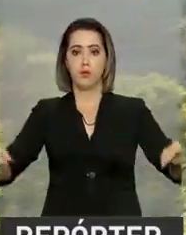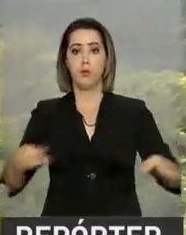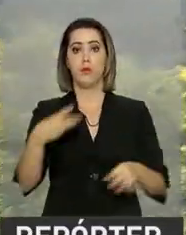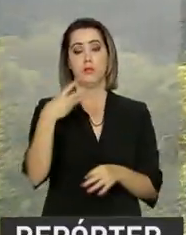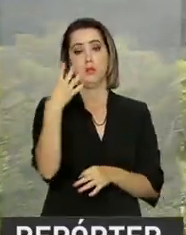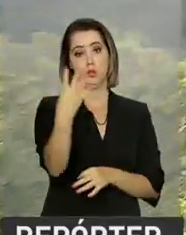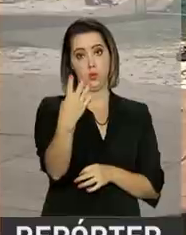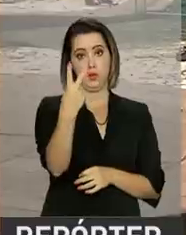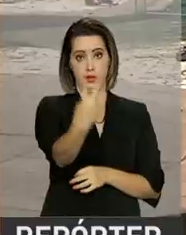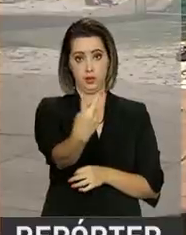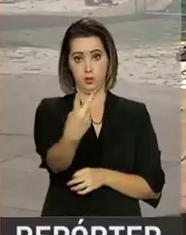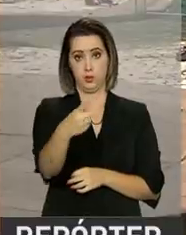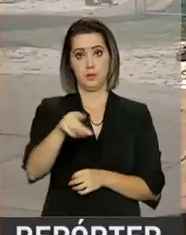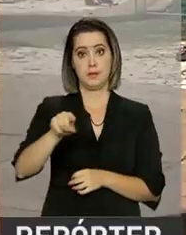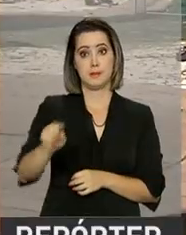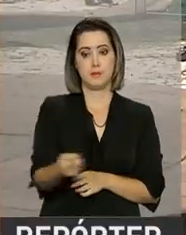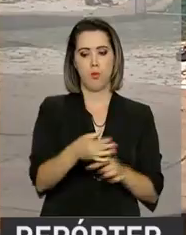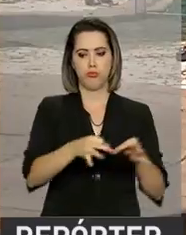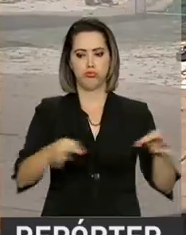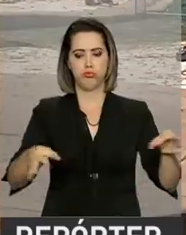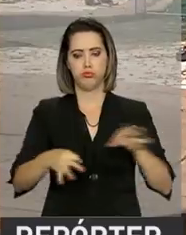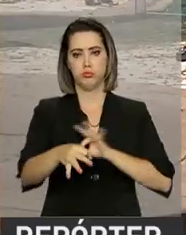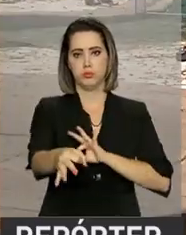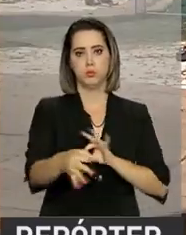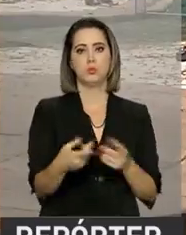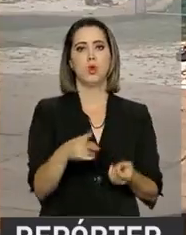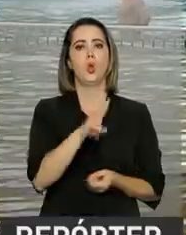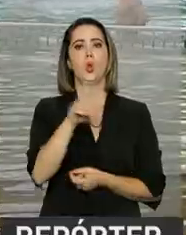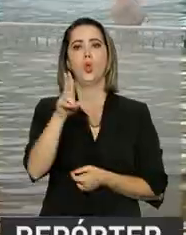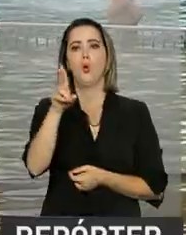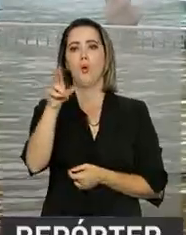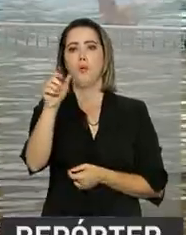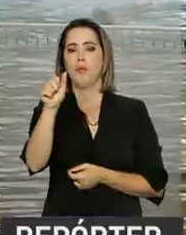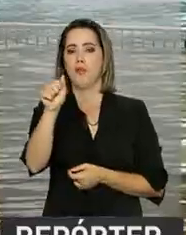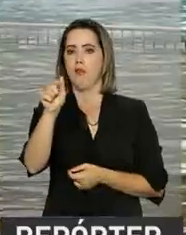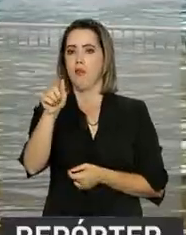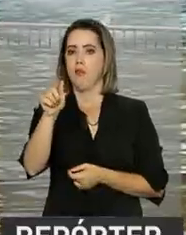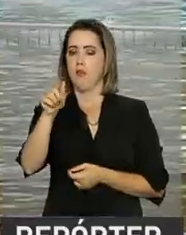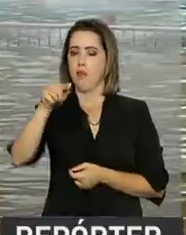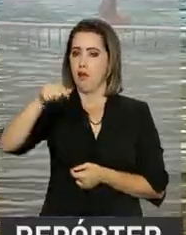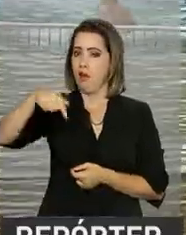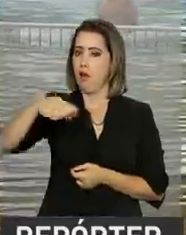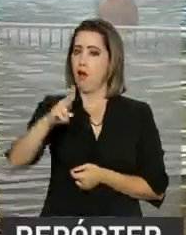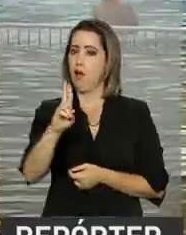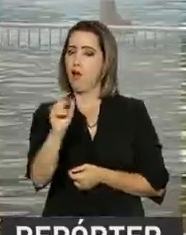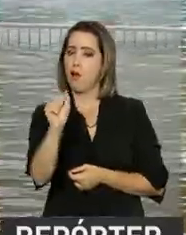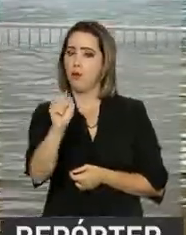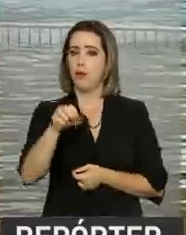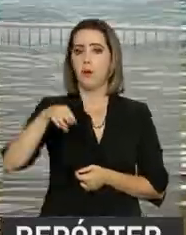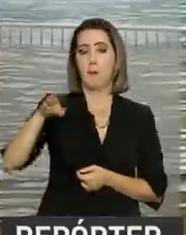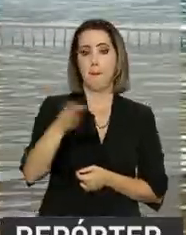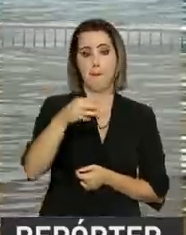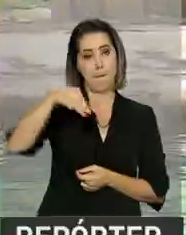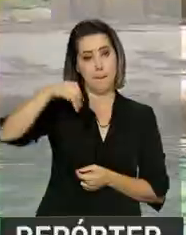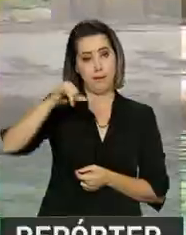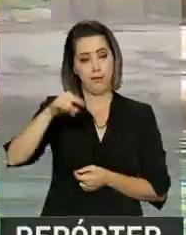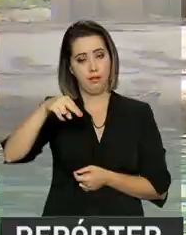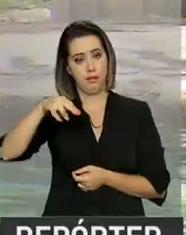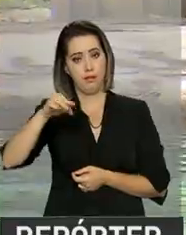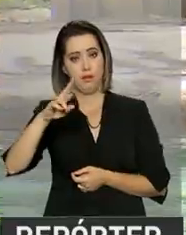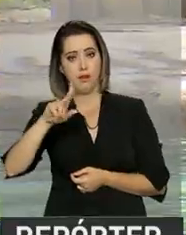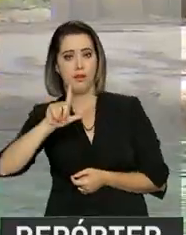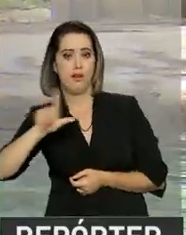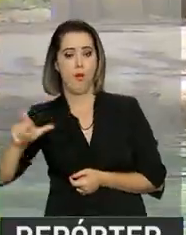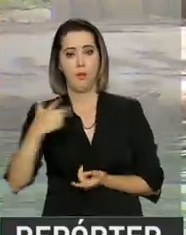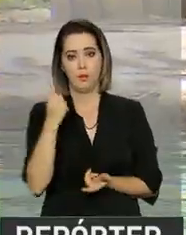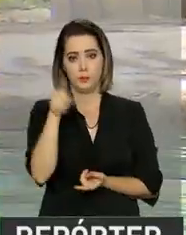ha de área. Mais conhecido como água mineral, a unidade fica bem próxima ao centro da capital do país e